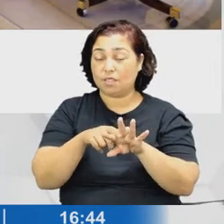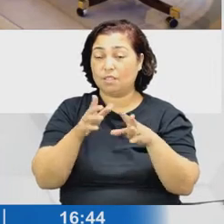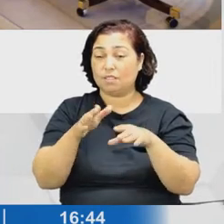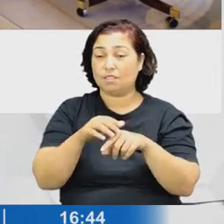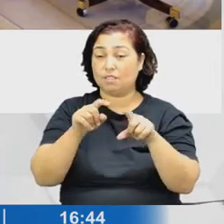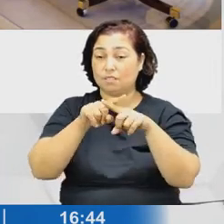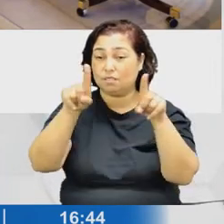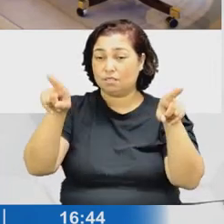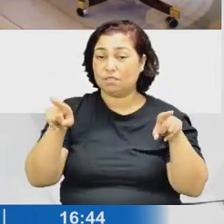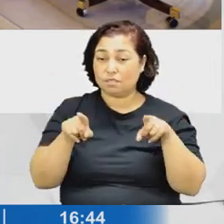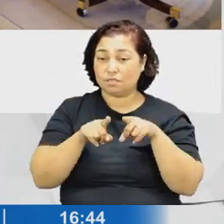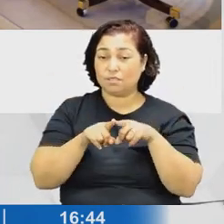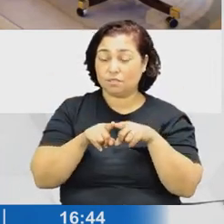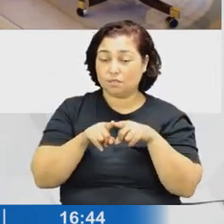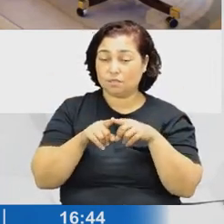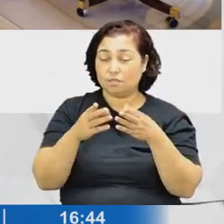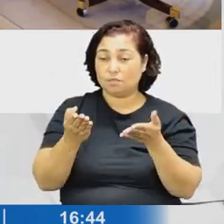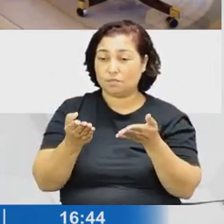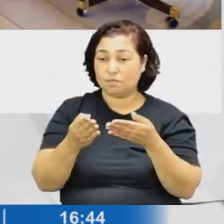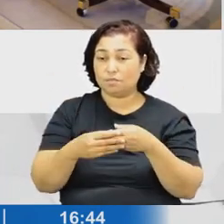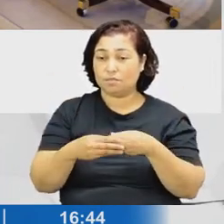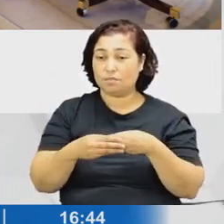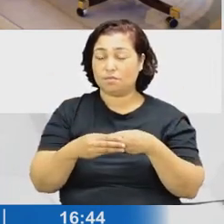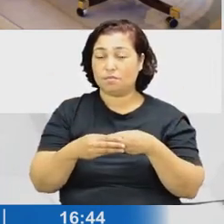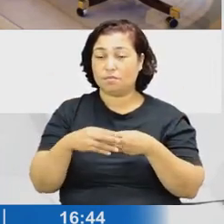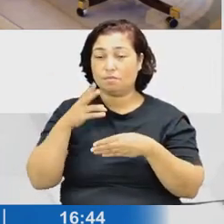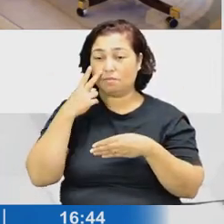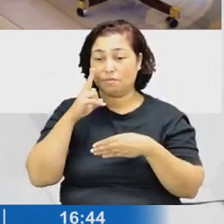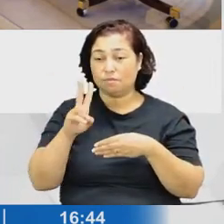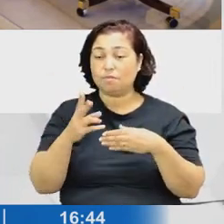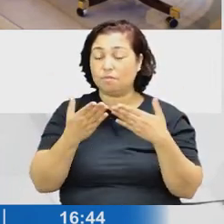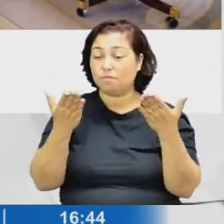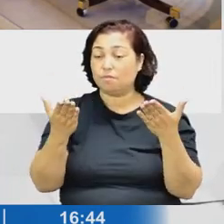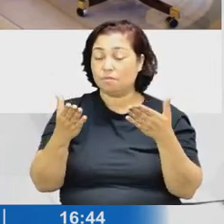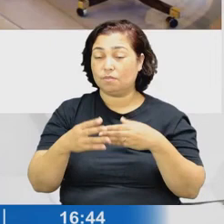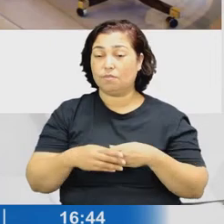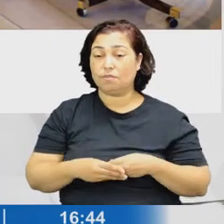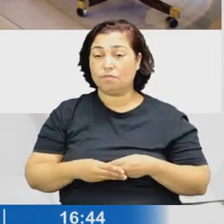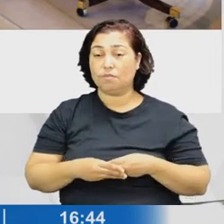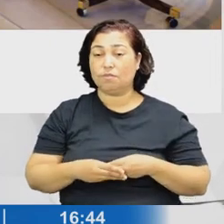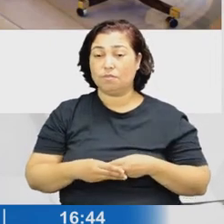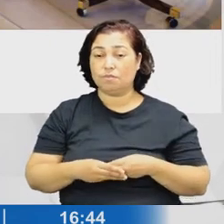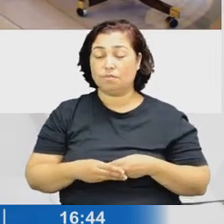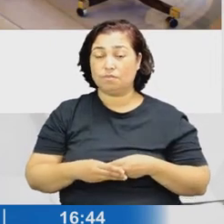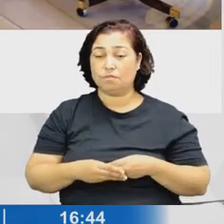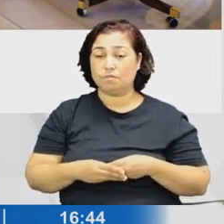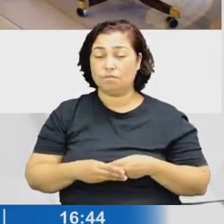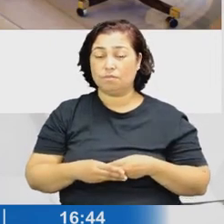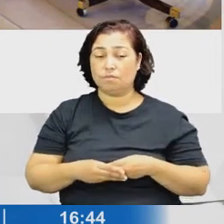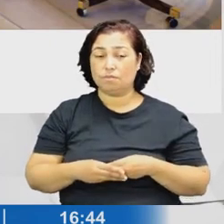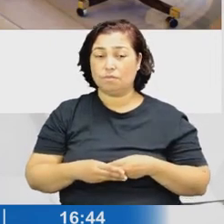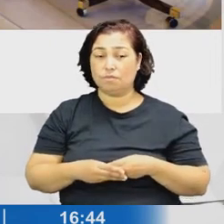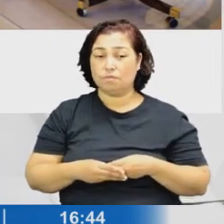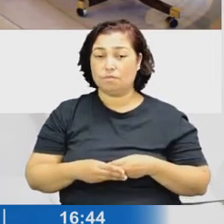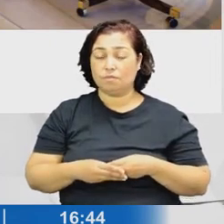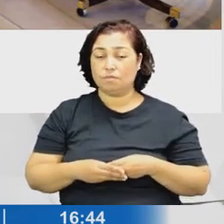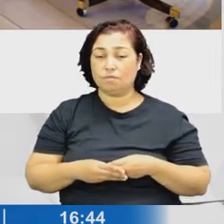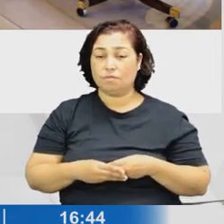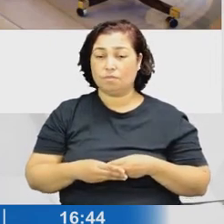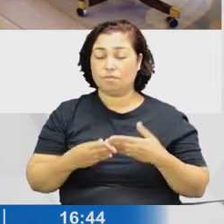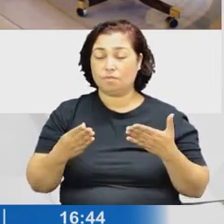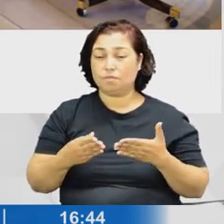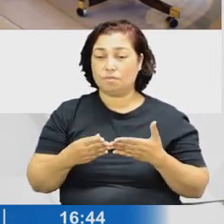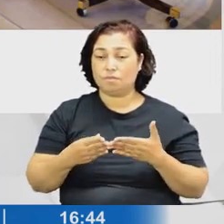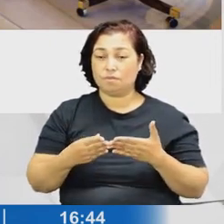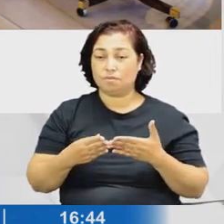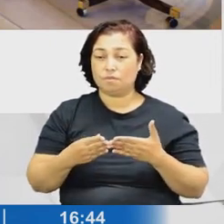que outro Presidente Americano vocês viram com pena mesa de nenhum isso é absolutamente intencional de propósito Eu vou botar o pé na